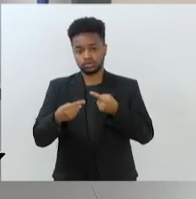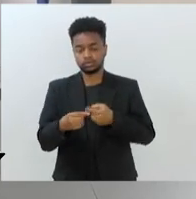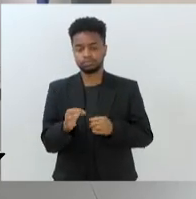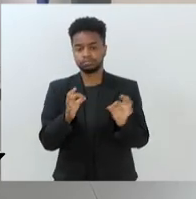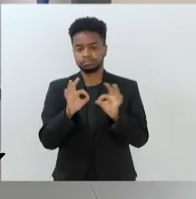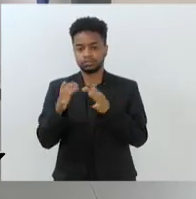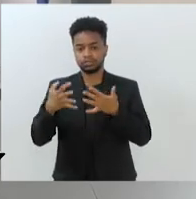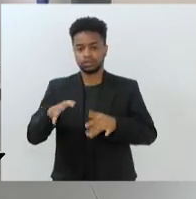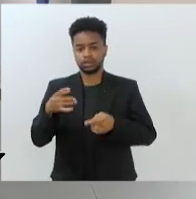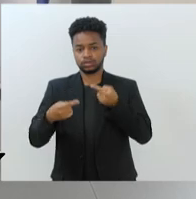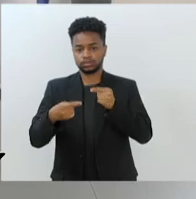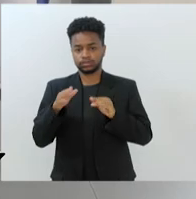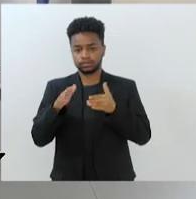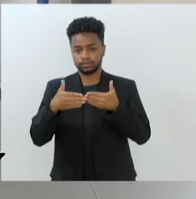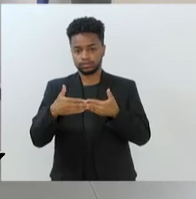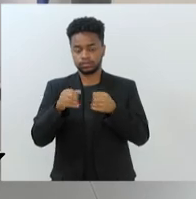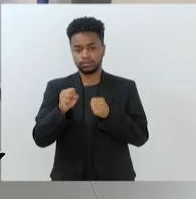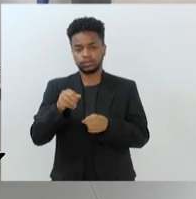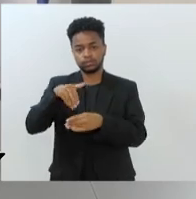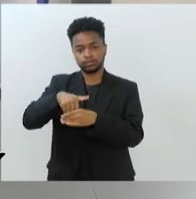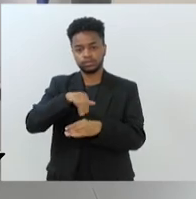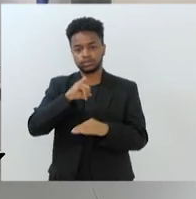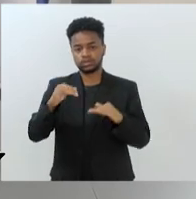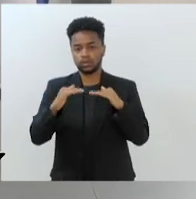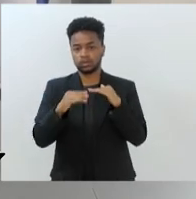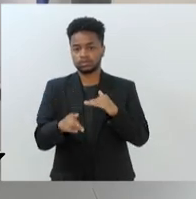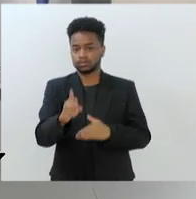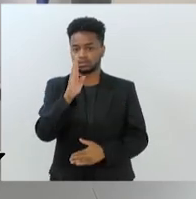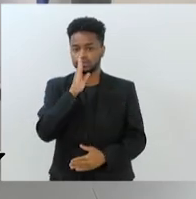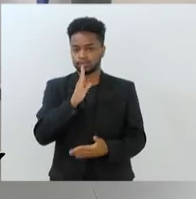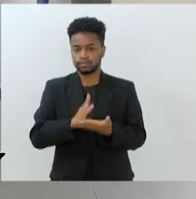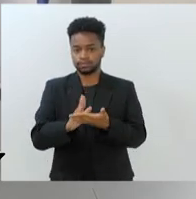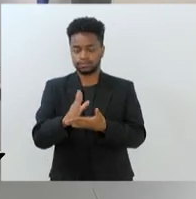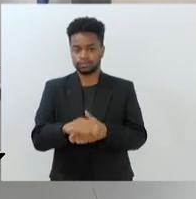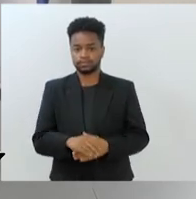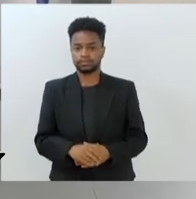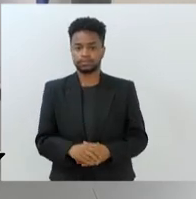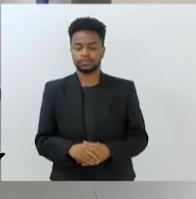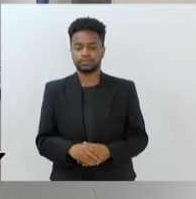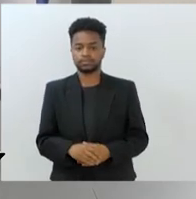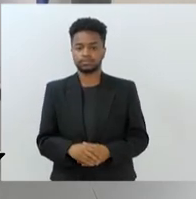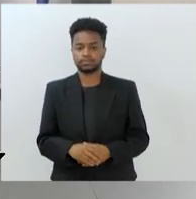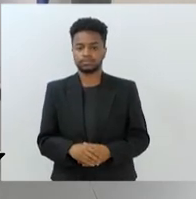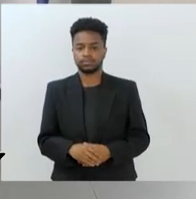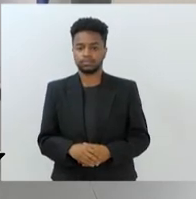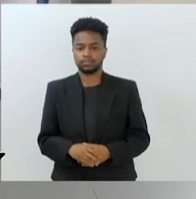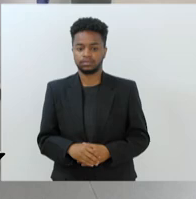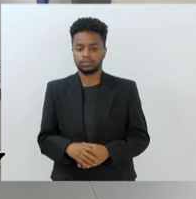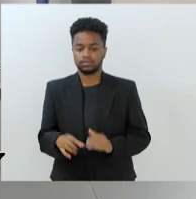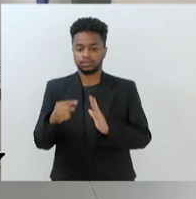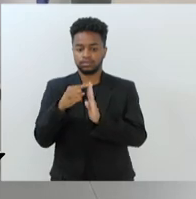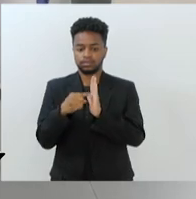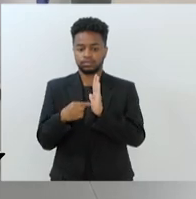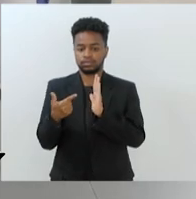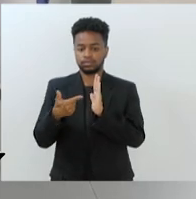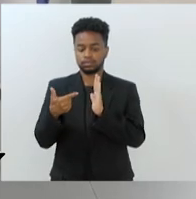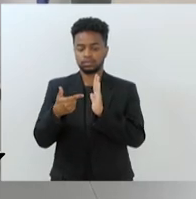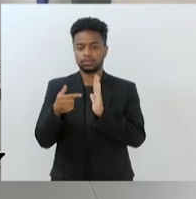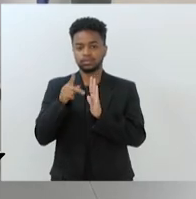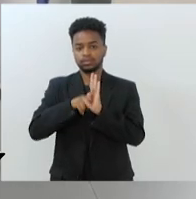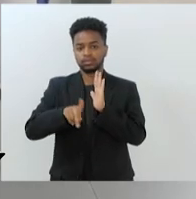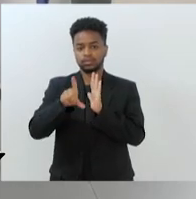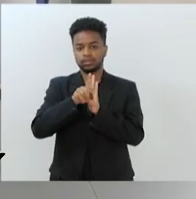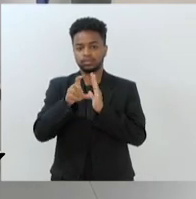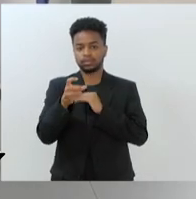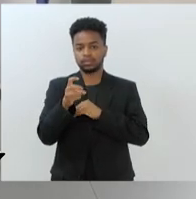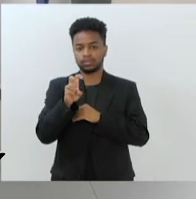Não havendo quem queira discutir, encerrada a discussão, em votação, senhores que aprovam permaneçam como estão, aprovado. Item 2 da pauta, emendas de plenário, projeto de